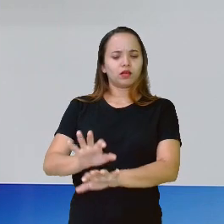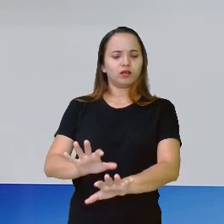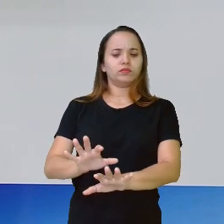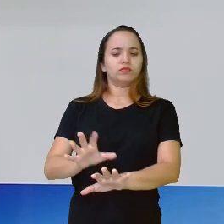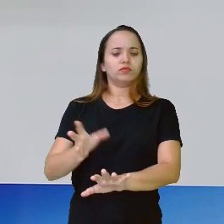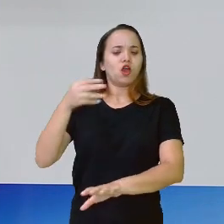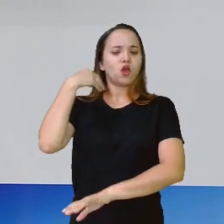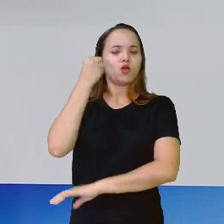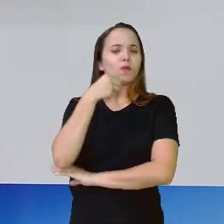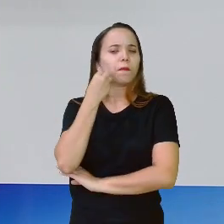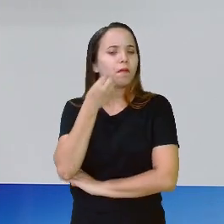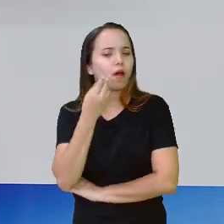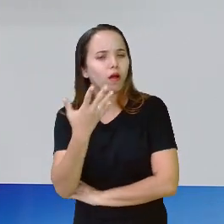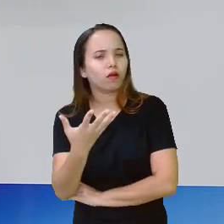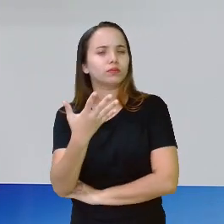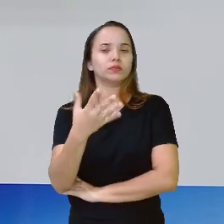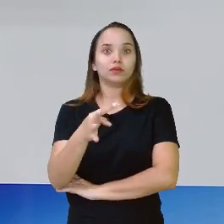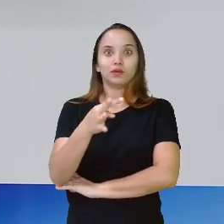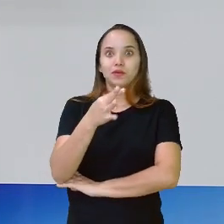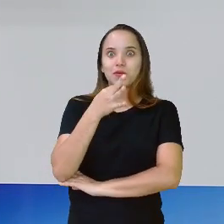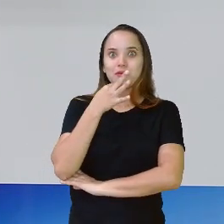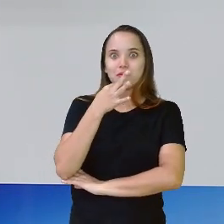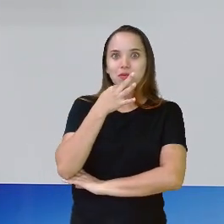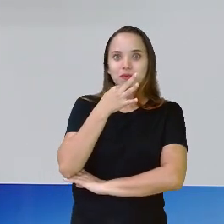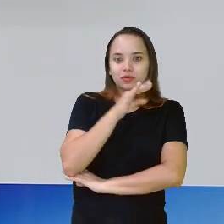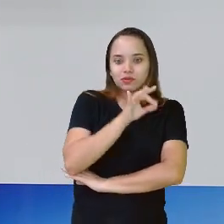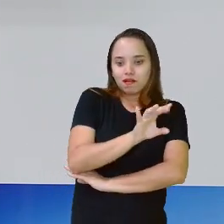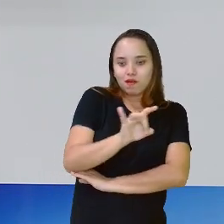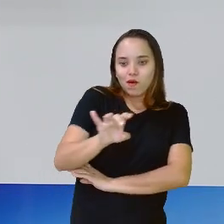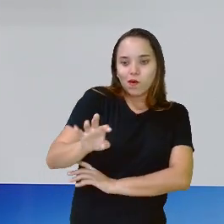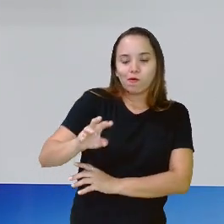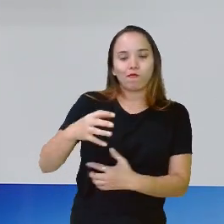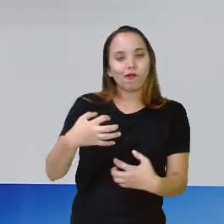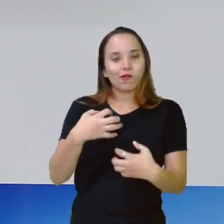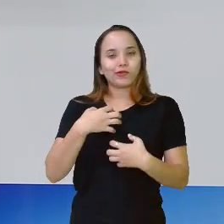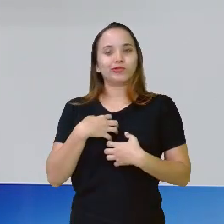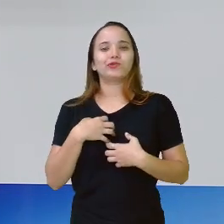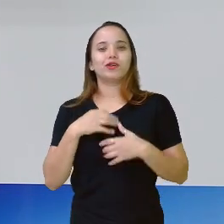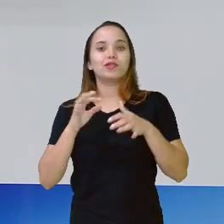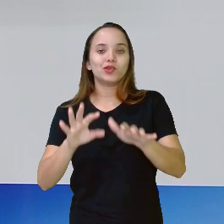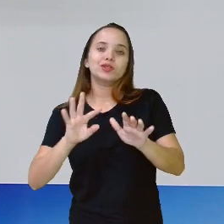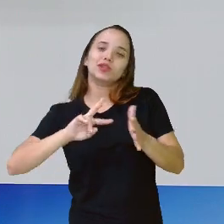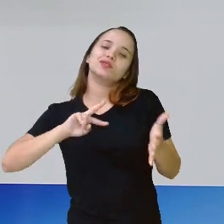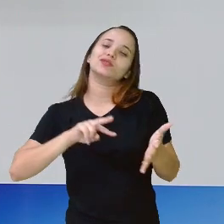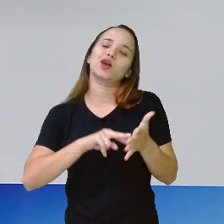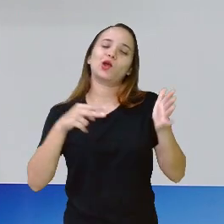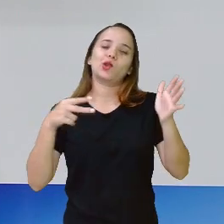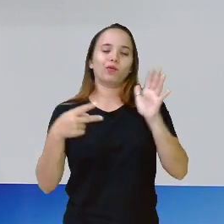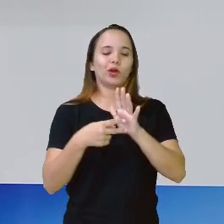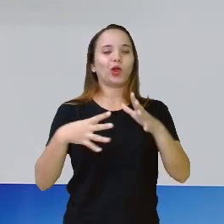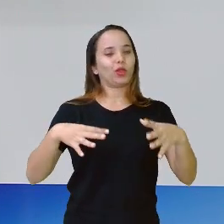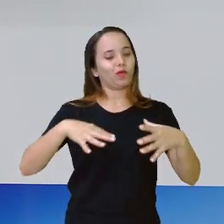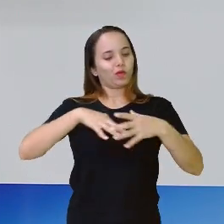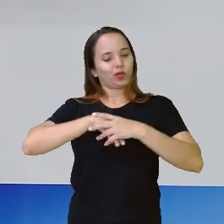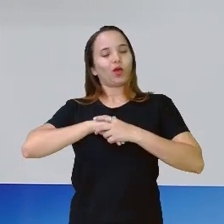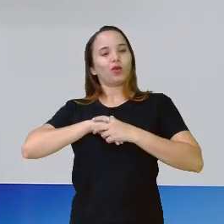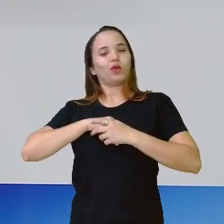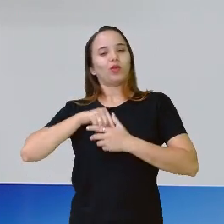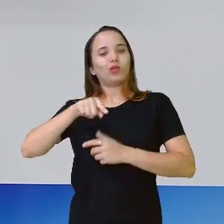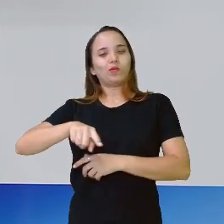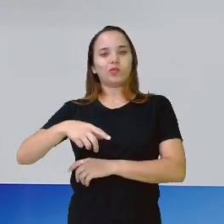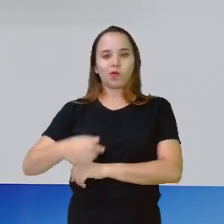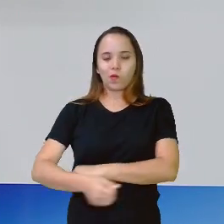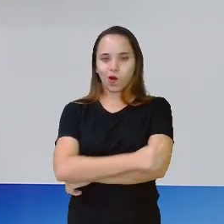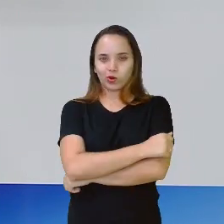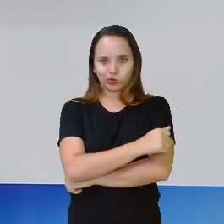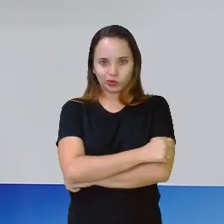experimentando e conhecendo de diversas formas. Então, essa aprendizagem significativa, ela fica. E esse estudante,